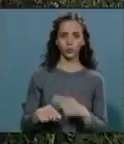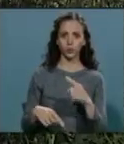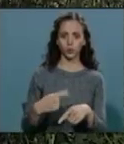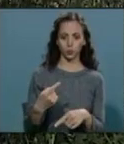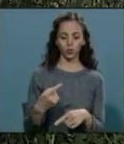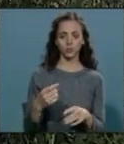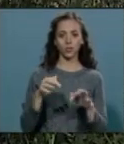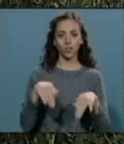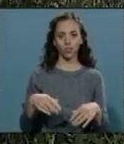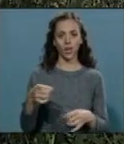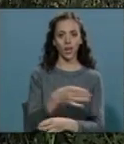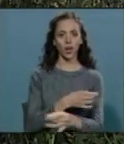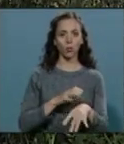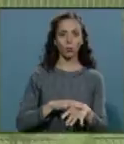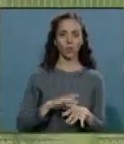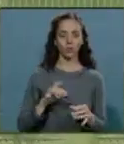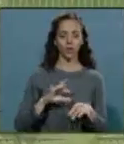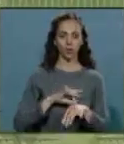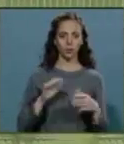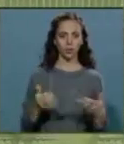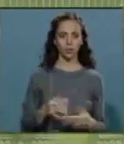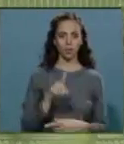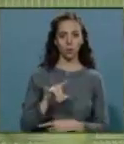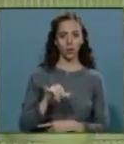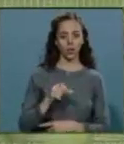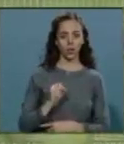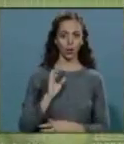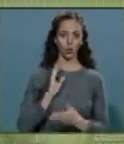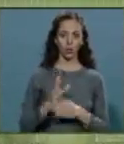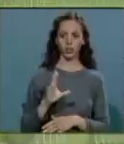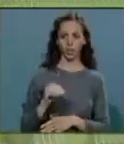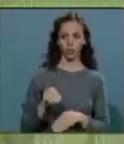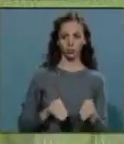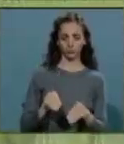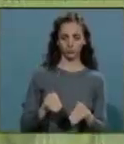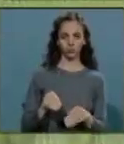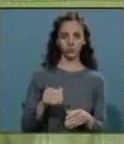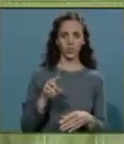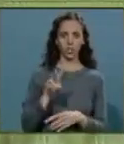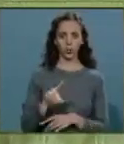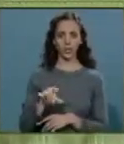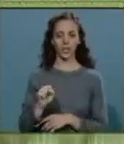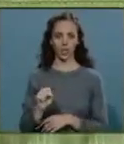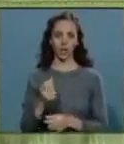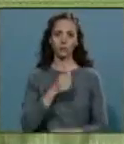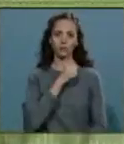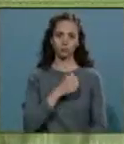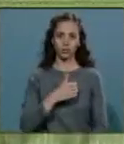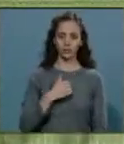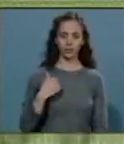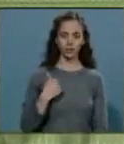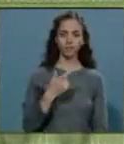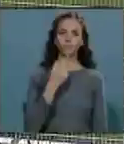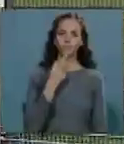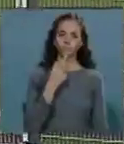após o término do campeonato devido a anemia na primeira liga as últimas dez jornadas com realizar-se na segunda liga as autoridades de saúde